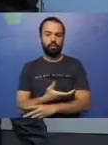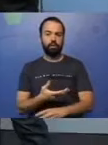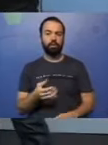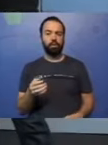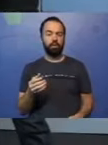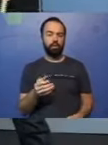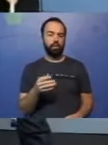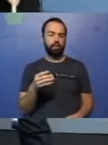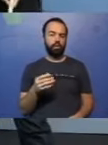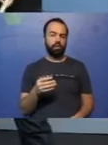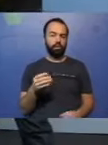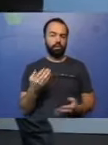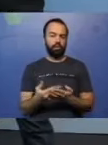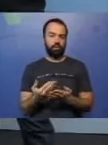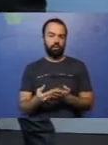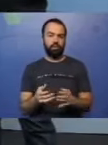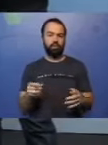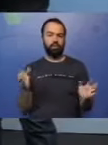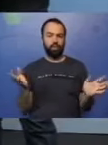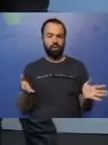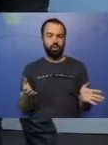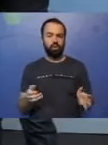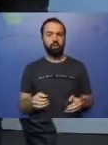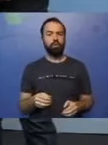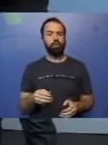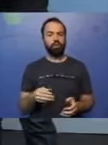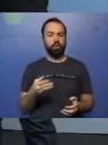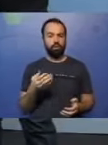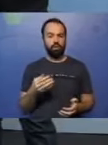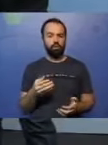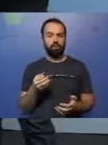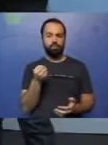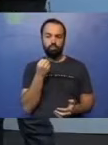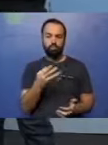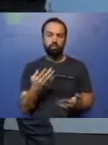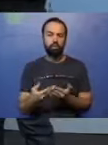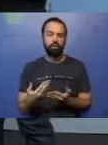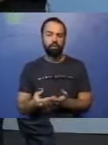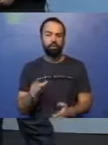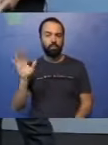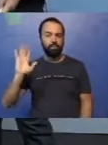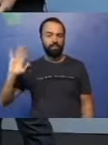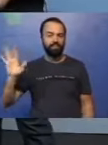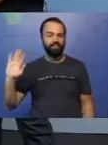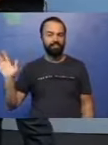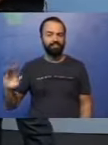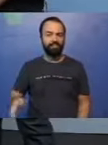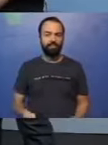sobre probabilidade. Tenha um bom estudo em casa e até a próxima.